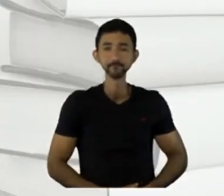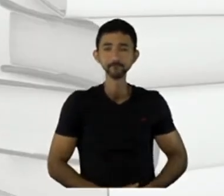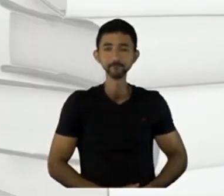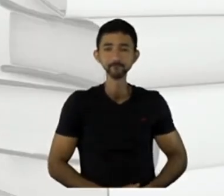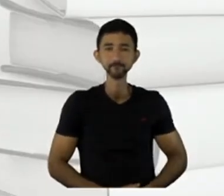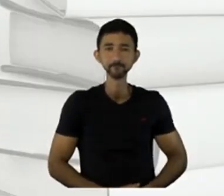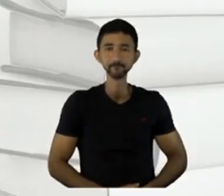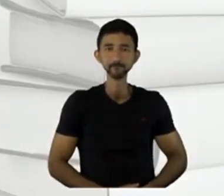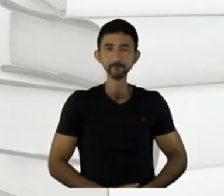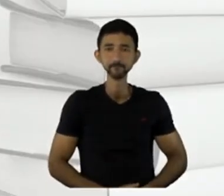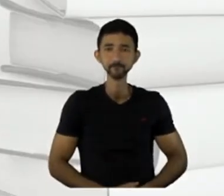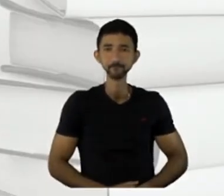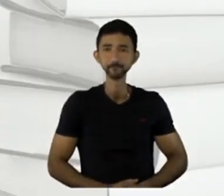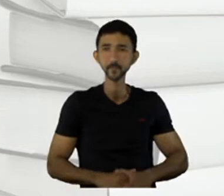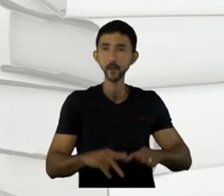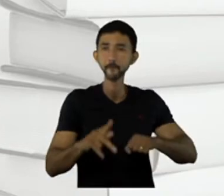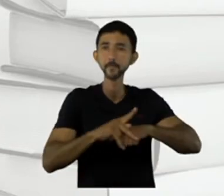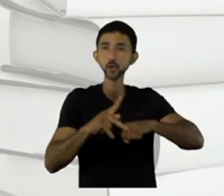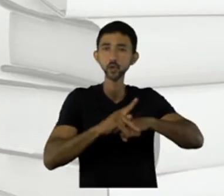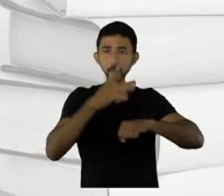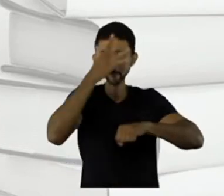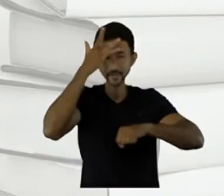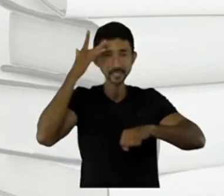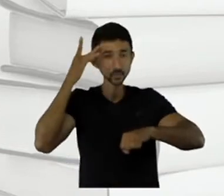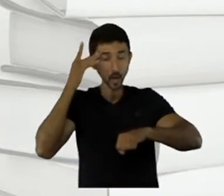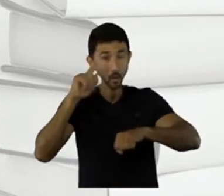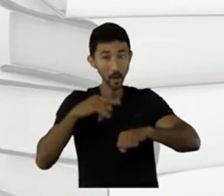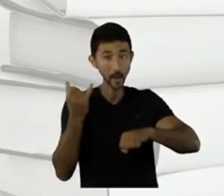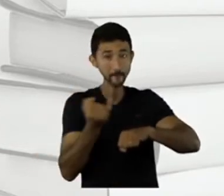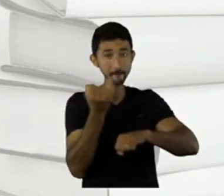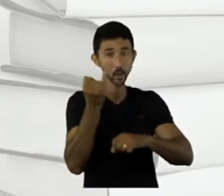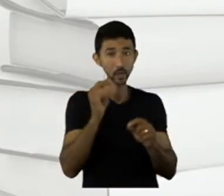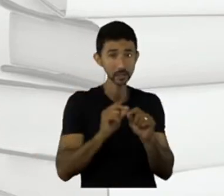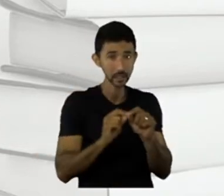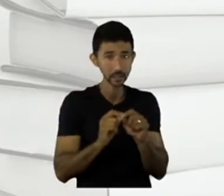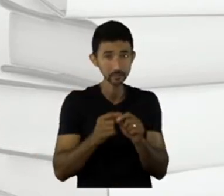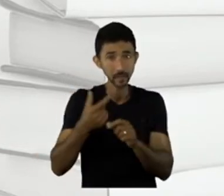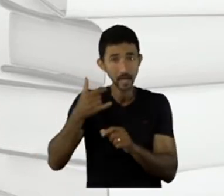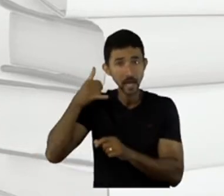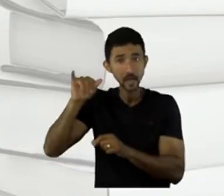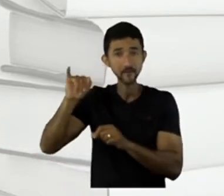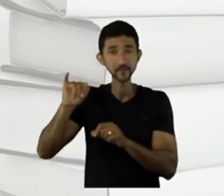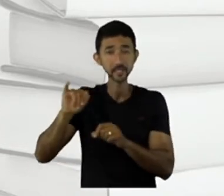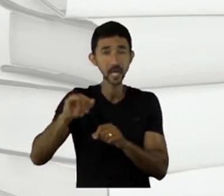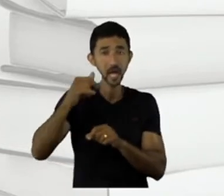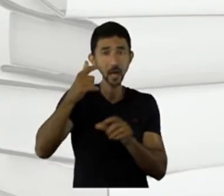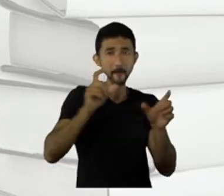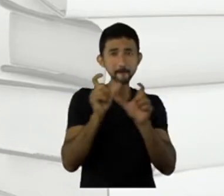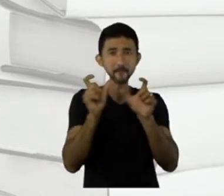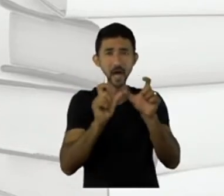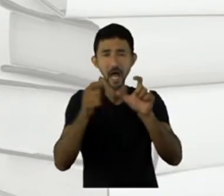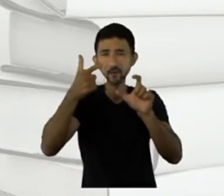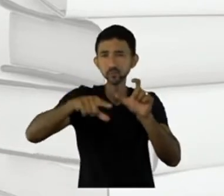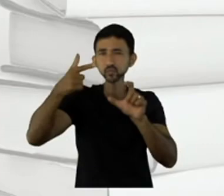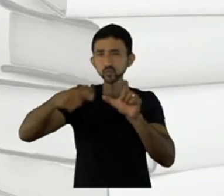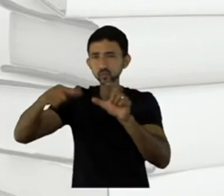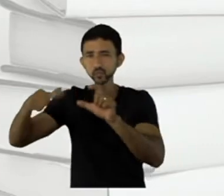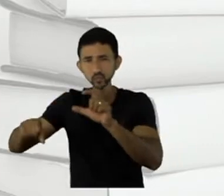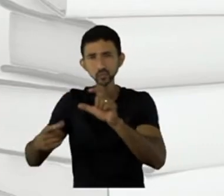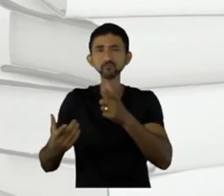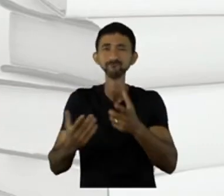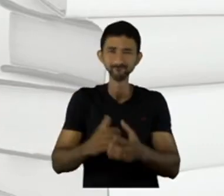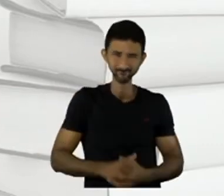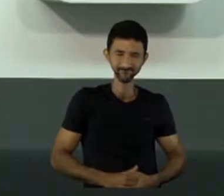as dicas. Pronomes pessoais. Eles são fundamentais para evitar a repetição do substantivo na